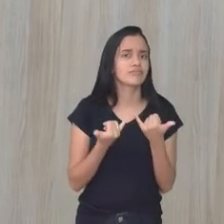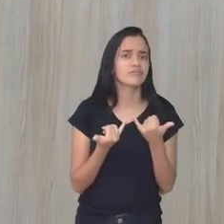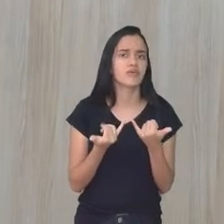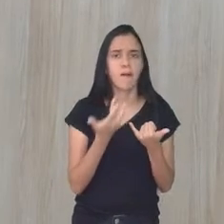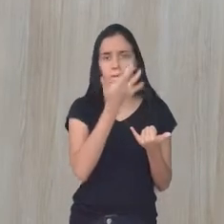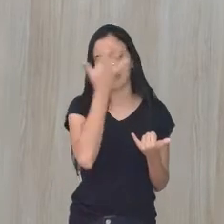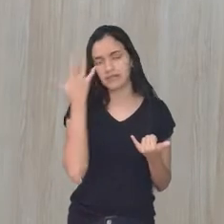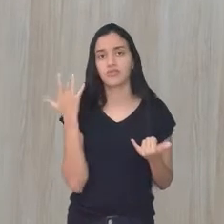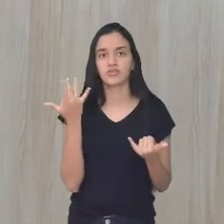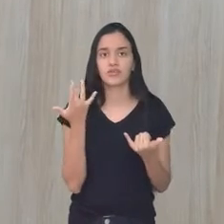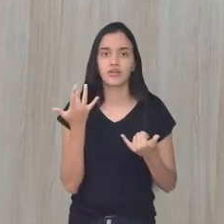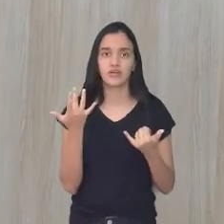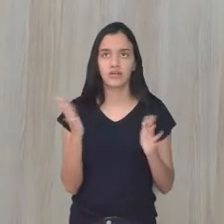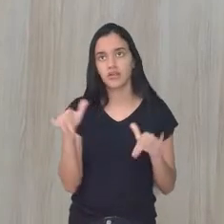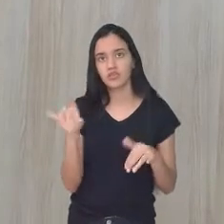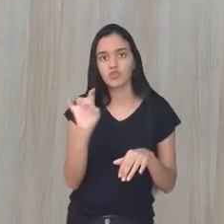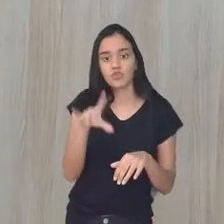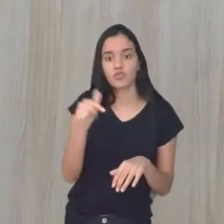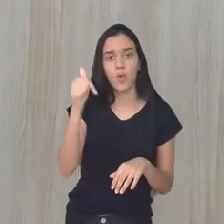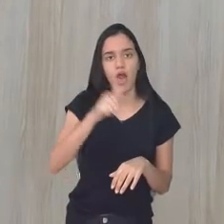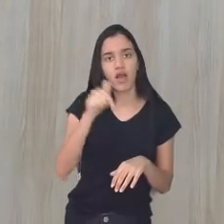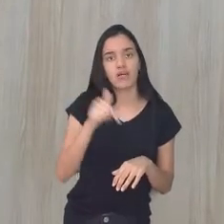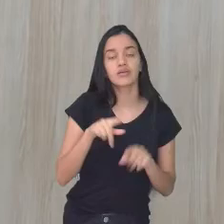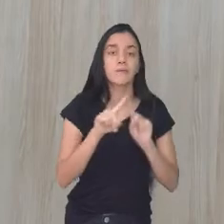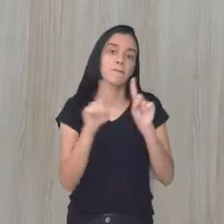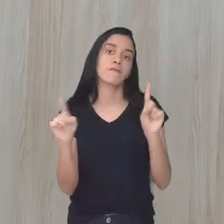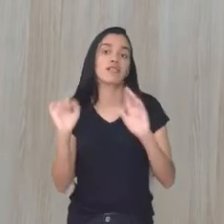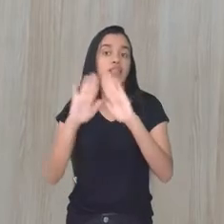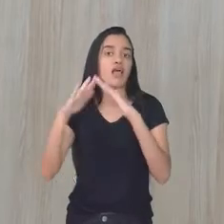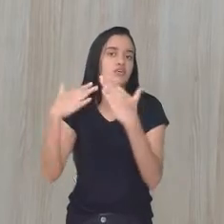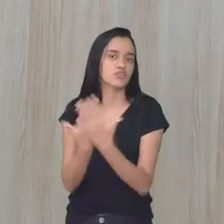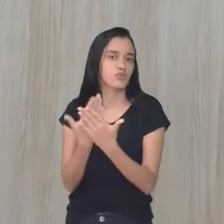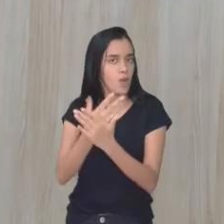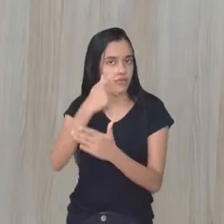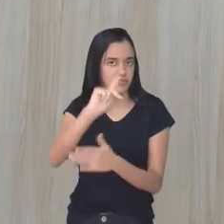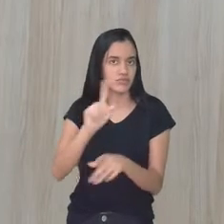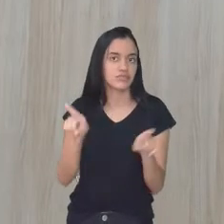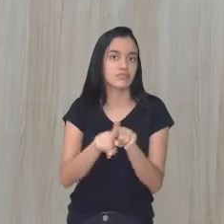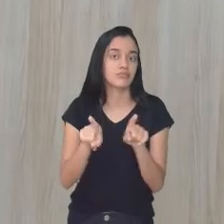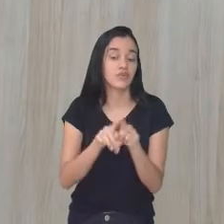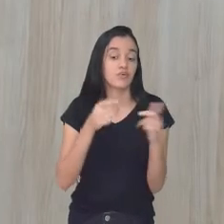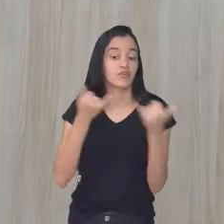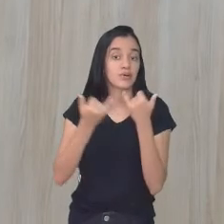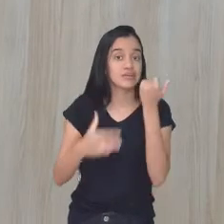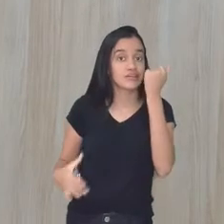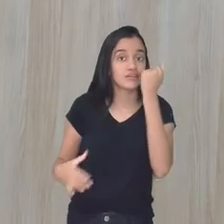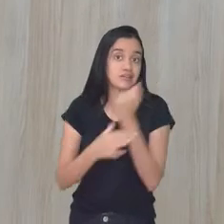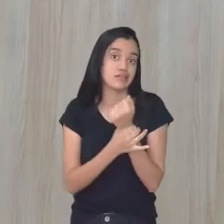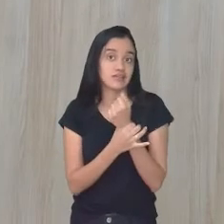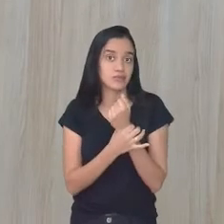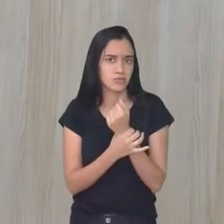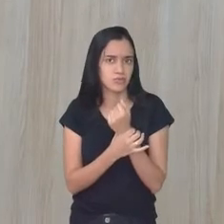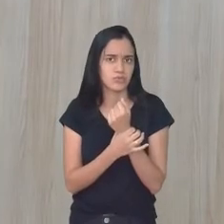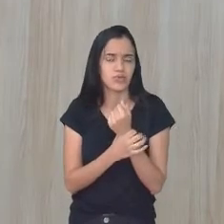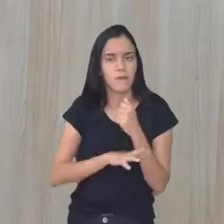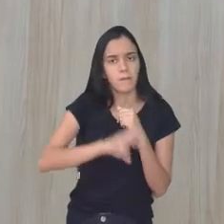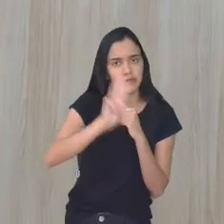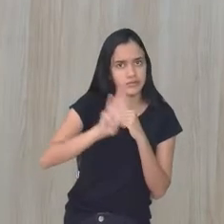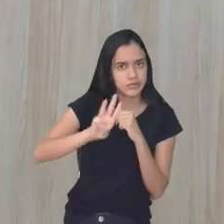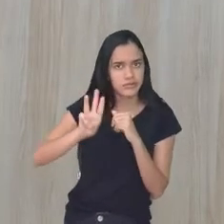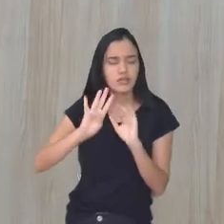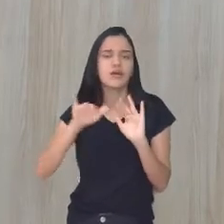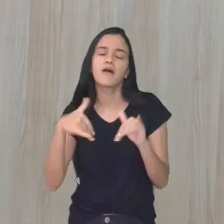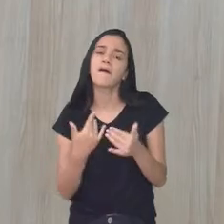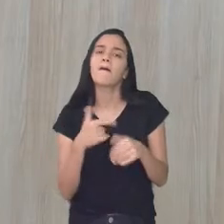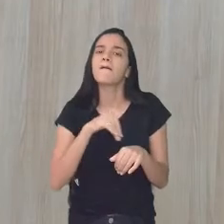uma informação, não só para aqui, mas também para a escola, uma informação segura. Então não é o primeiro site que você abre. Abre mais